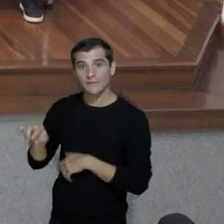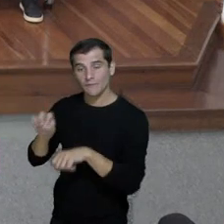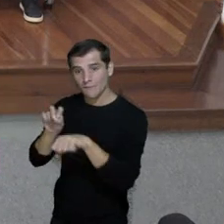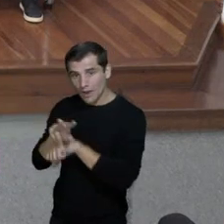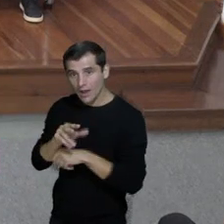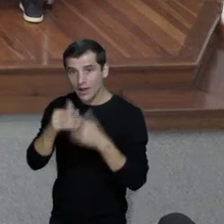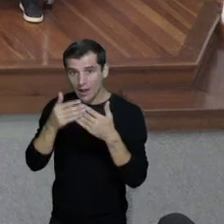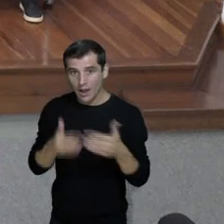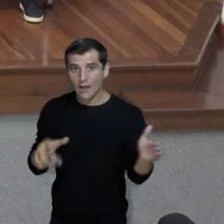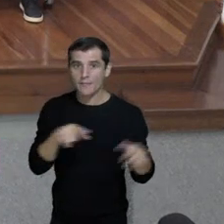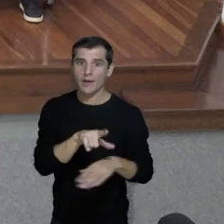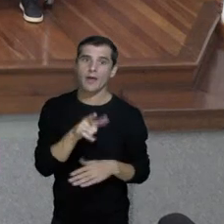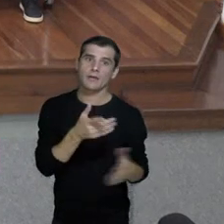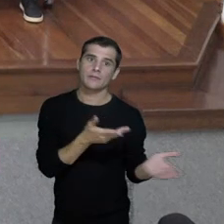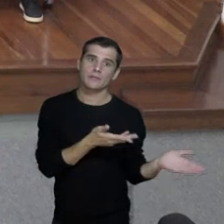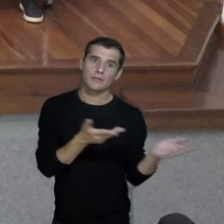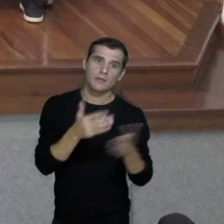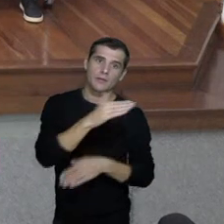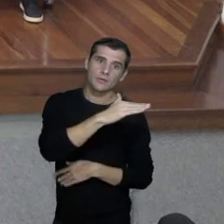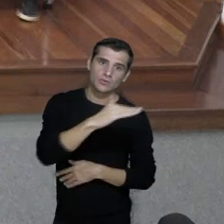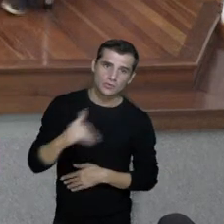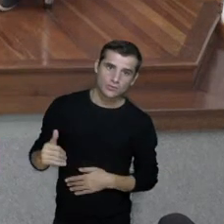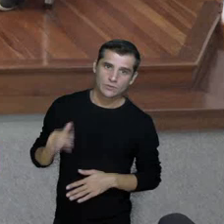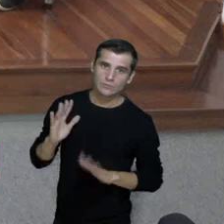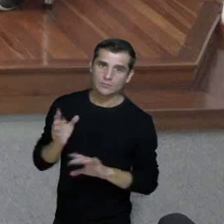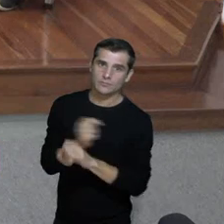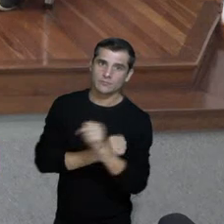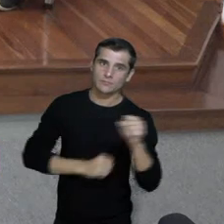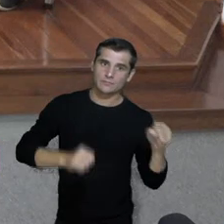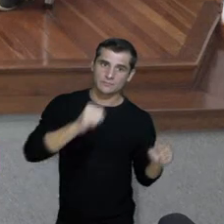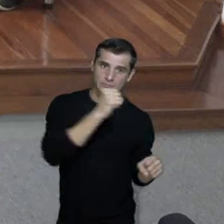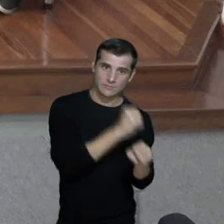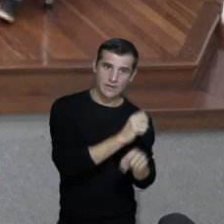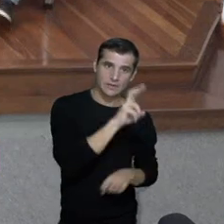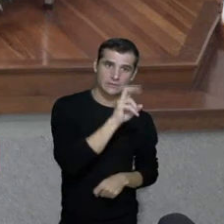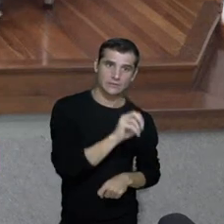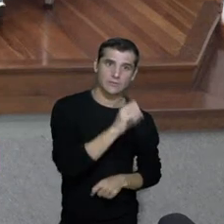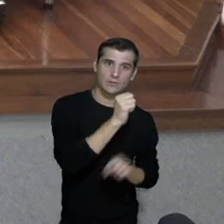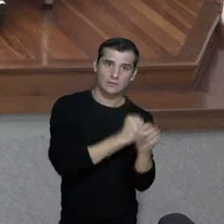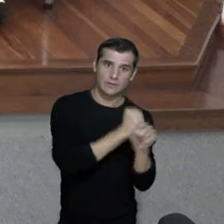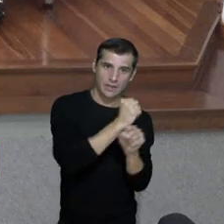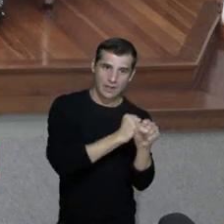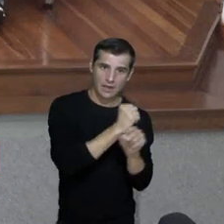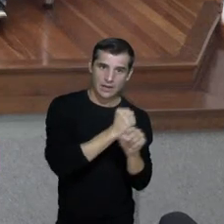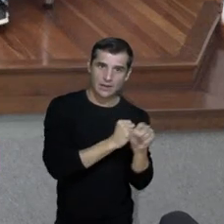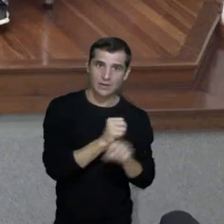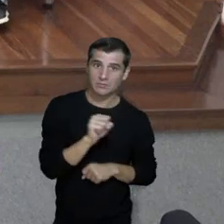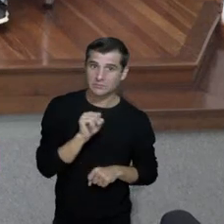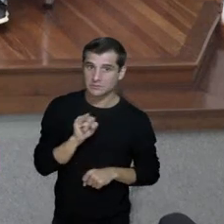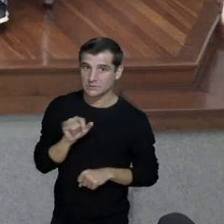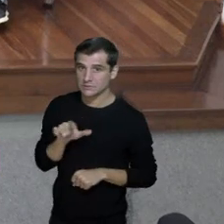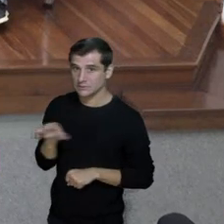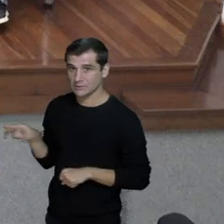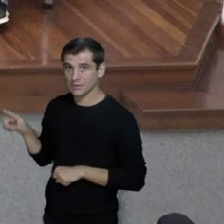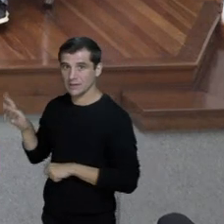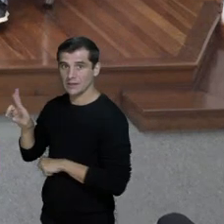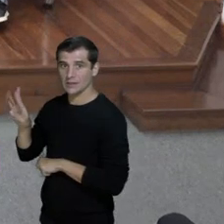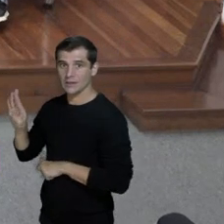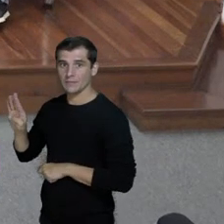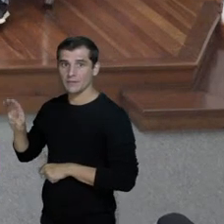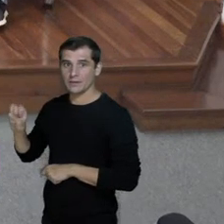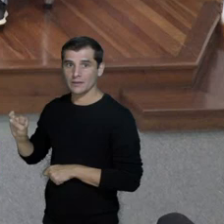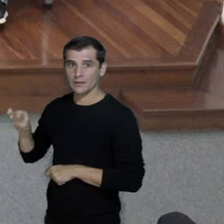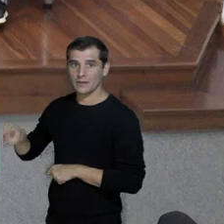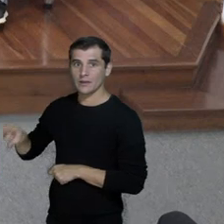chamar isso tem uns 50 anos até hoje eu tô esperando essa vaga se tiver alguém aqui da RBS Eu ainda tô